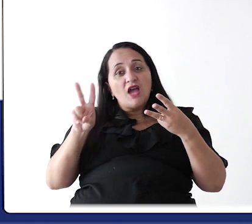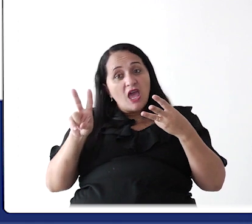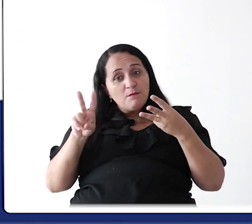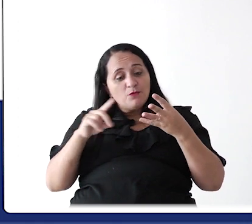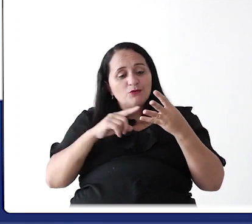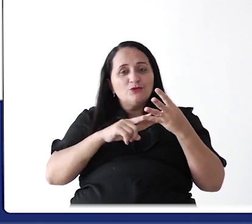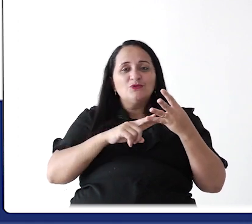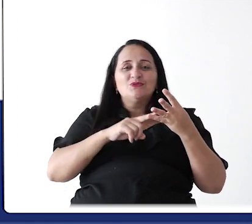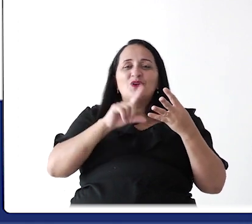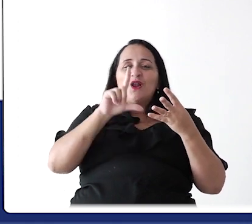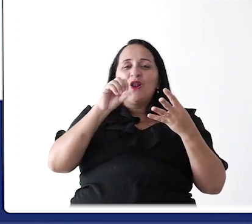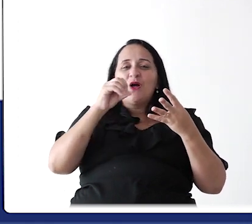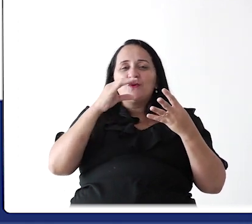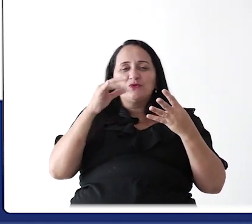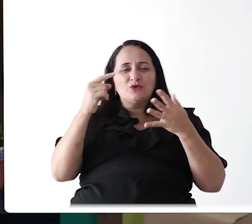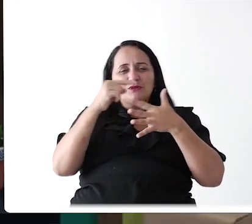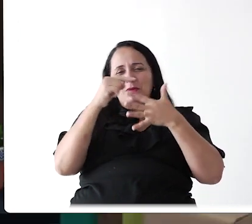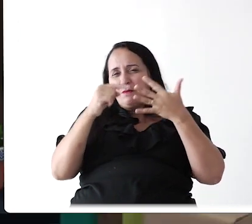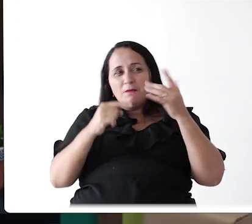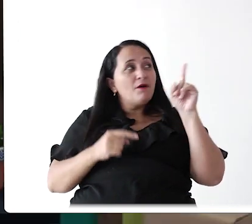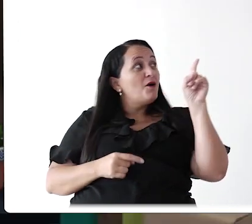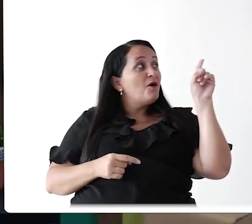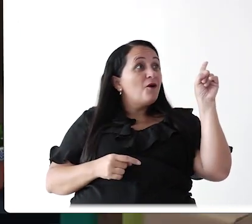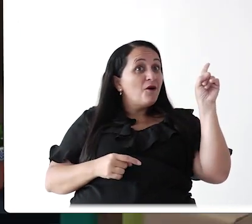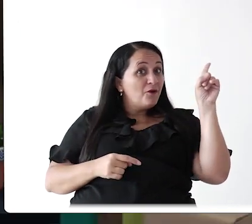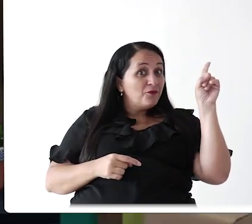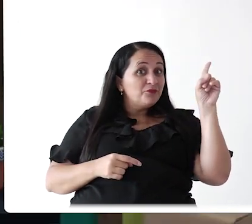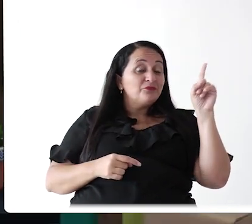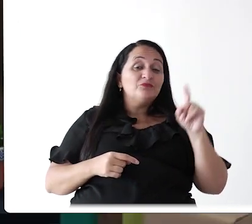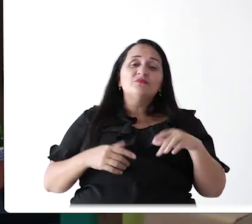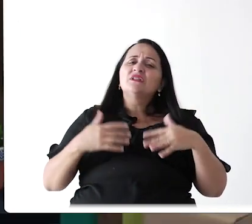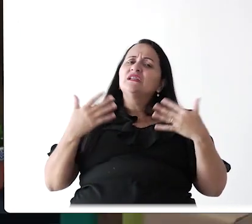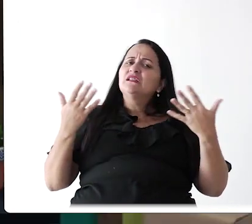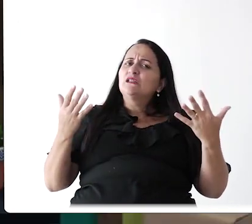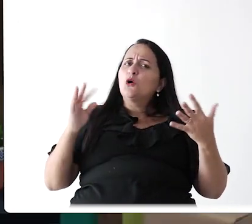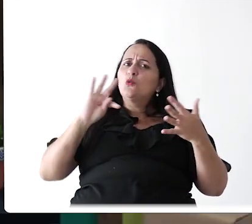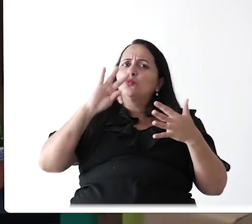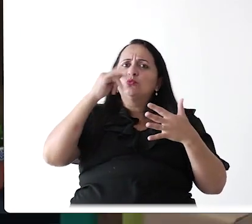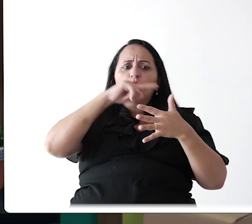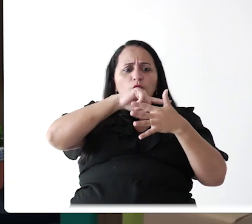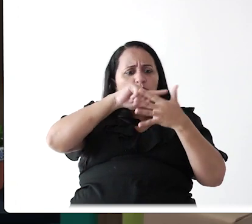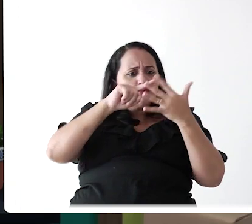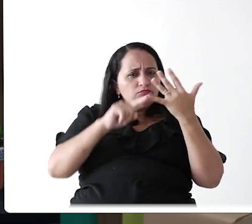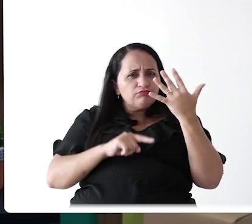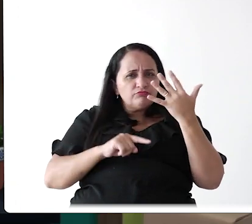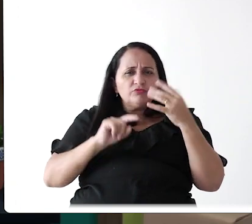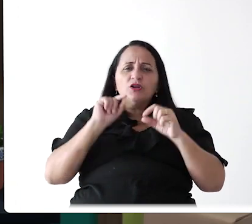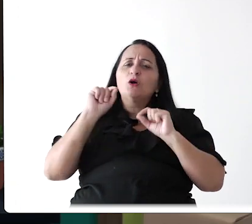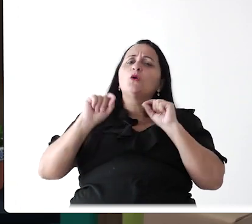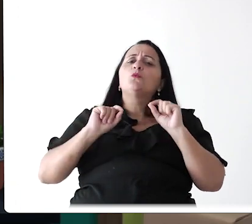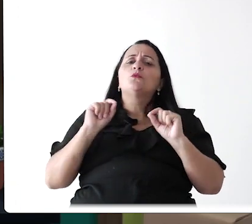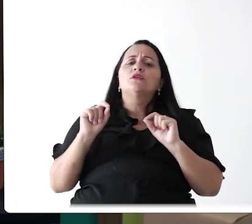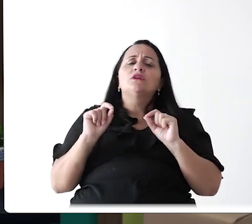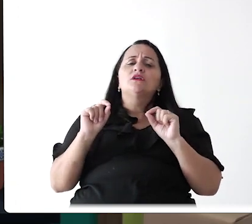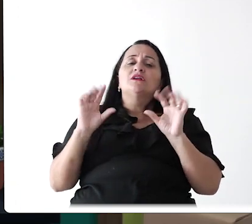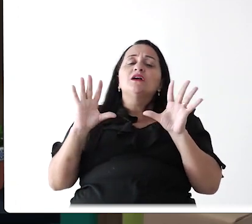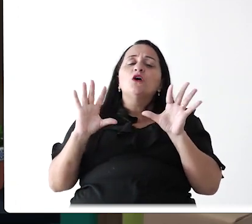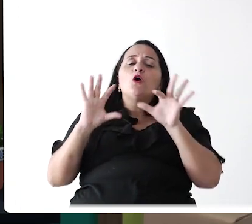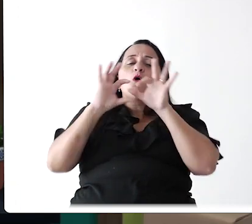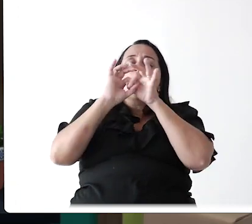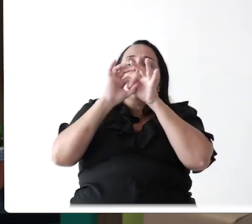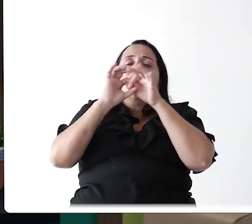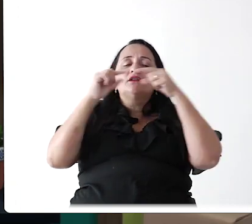outras expressões. Puxa, então todos esses conectores é que